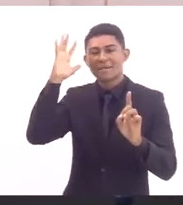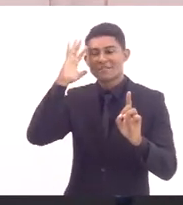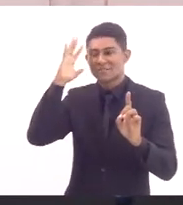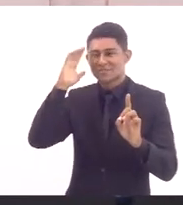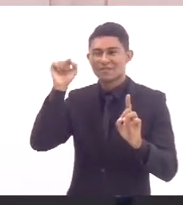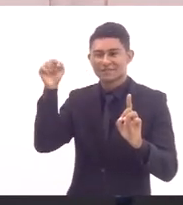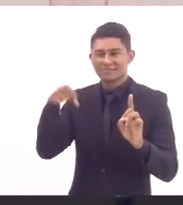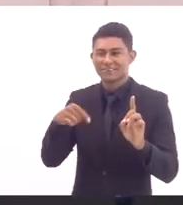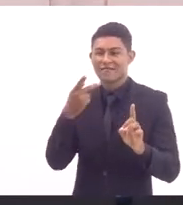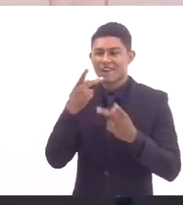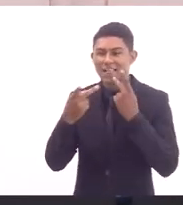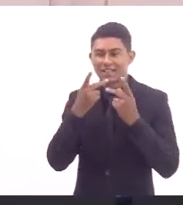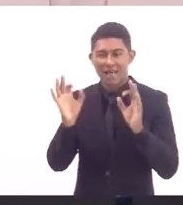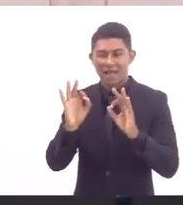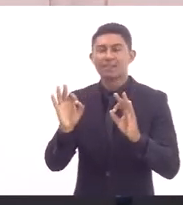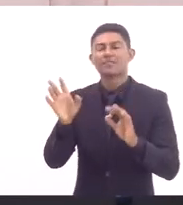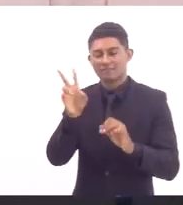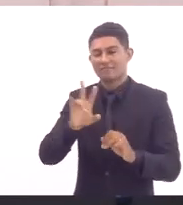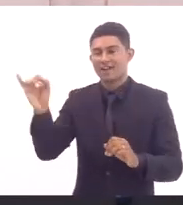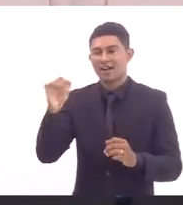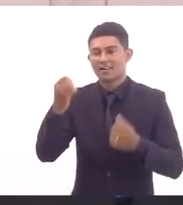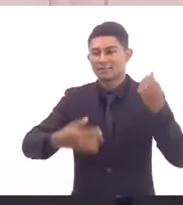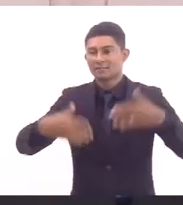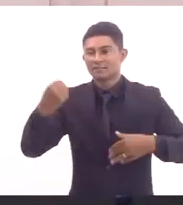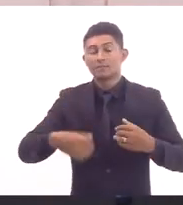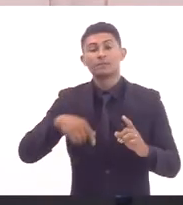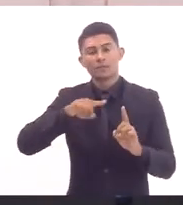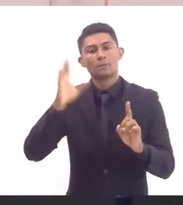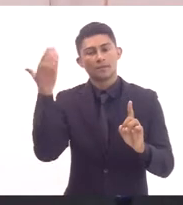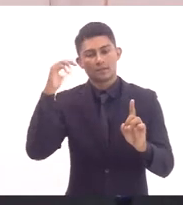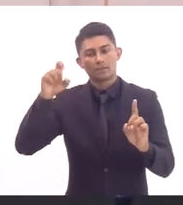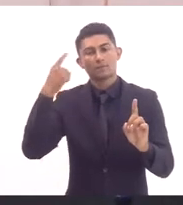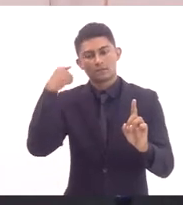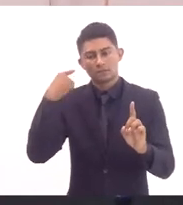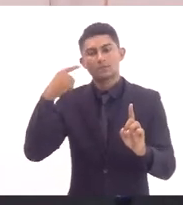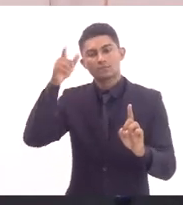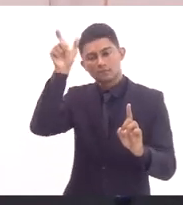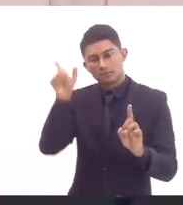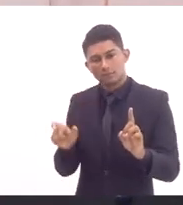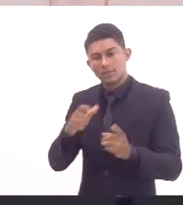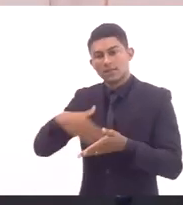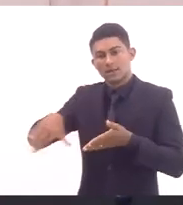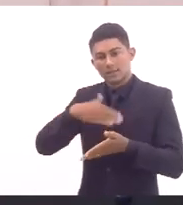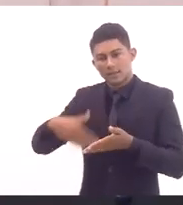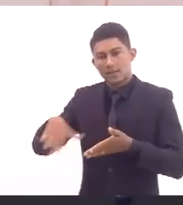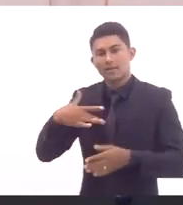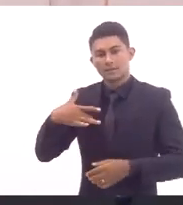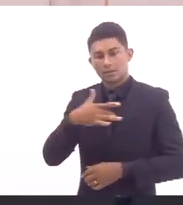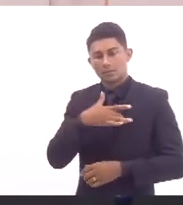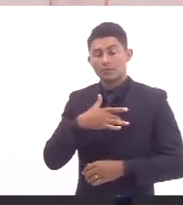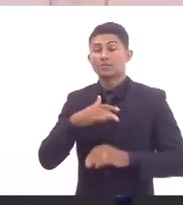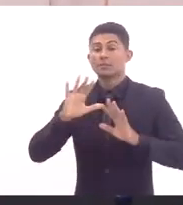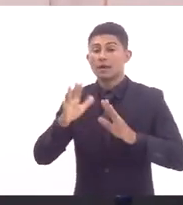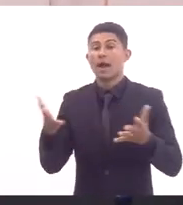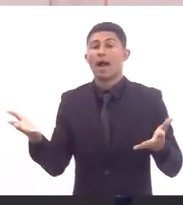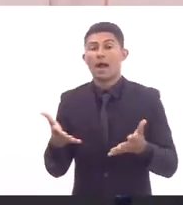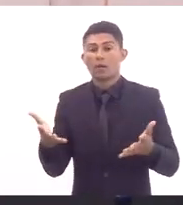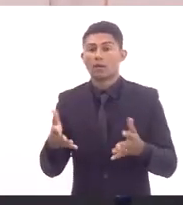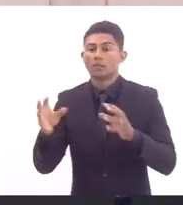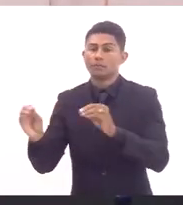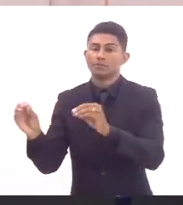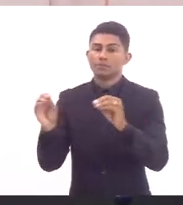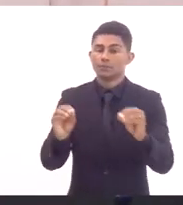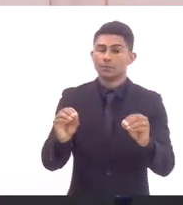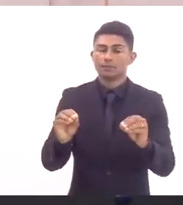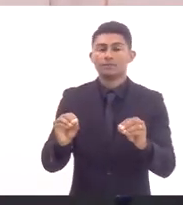ela não está mais na Secretaria Municipal de Saúde mas pô é muito tempo e agora tá na Secretaria